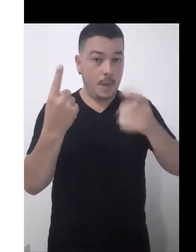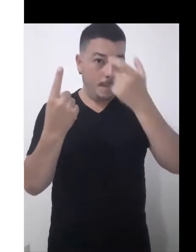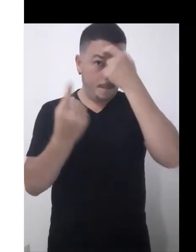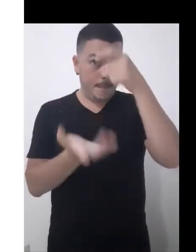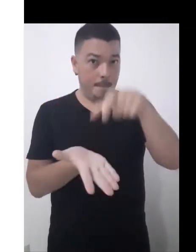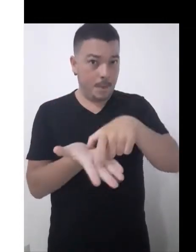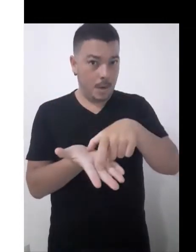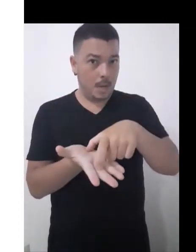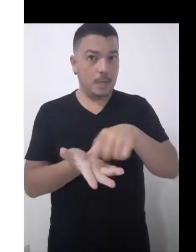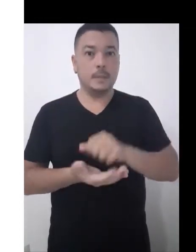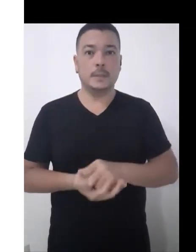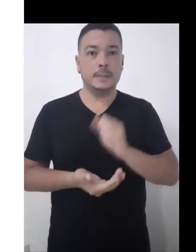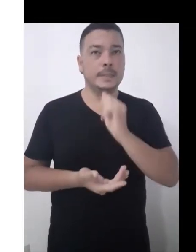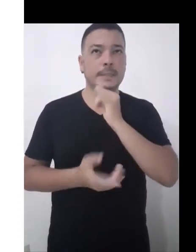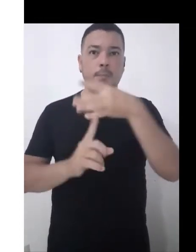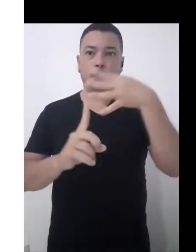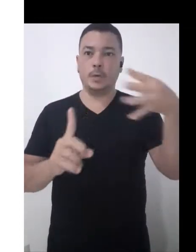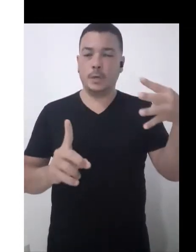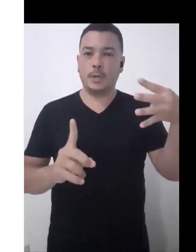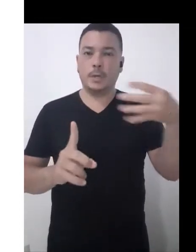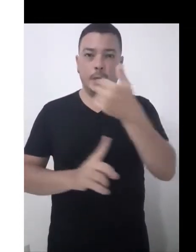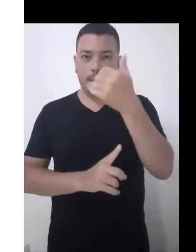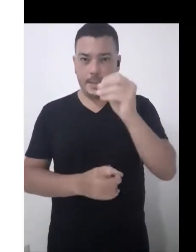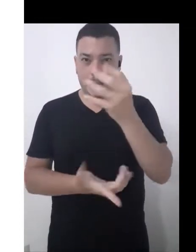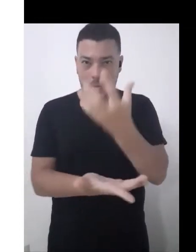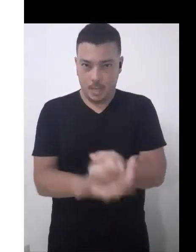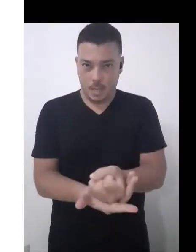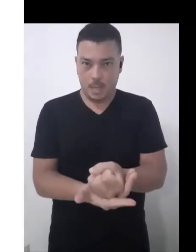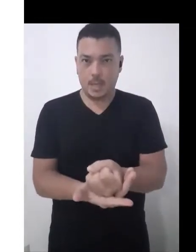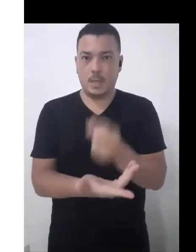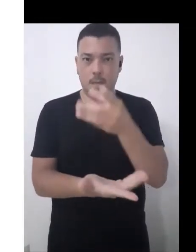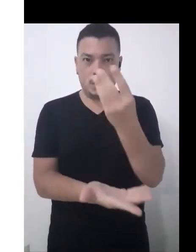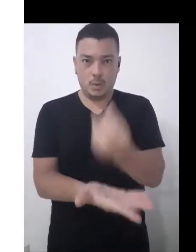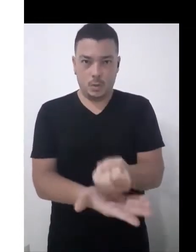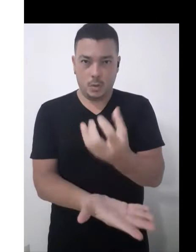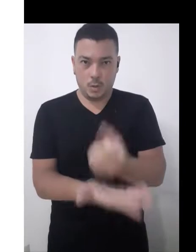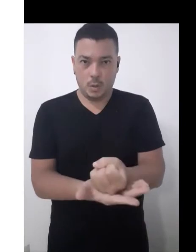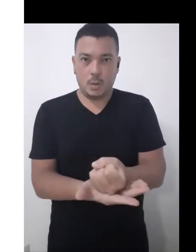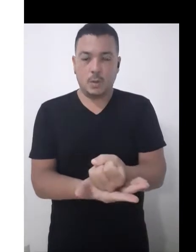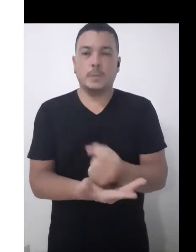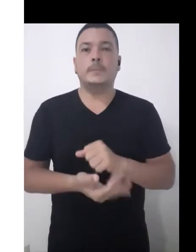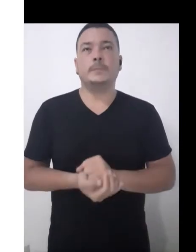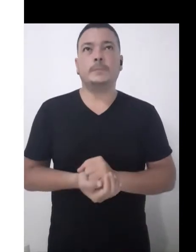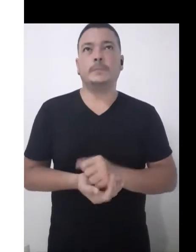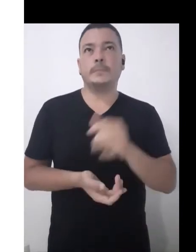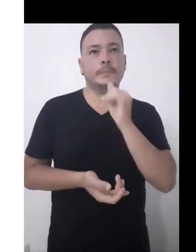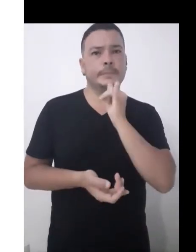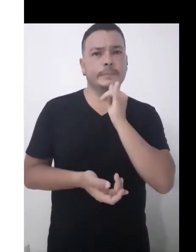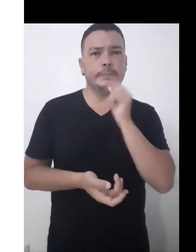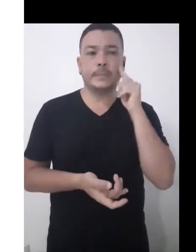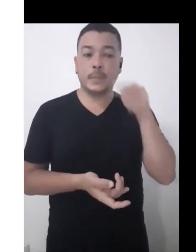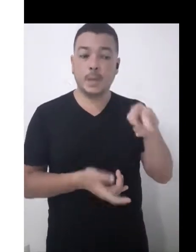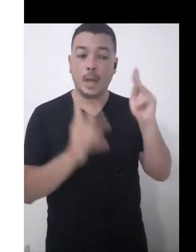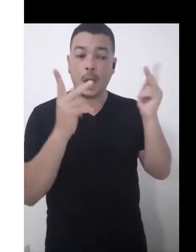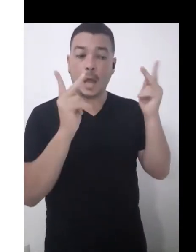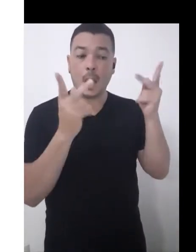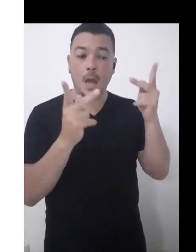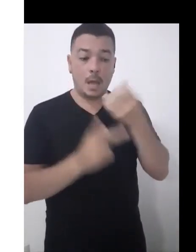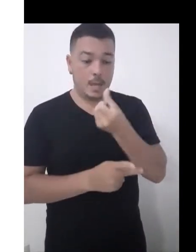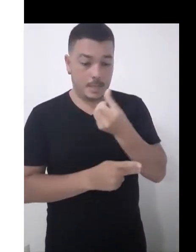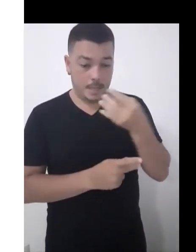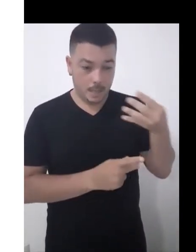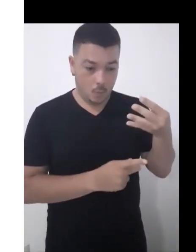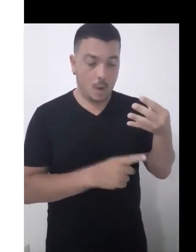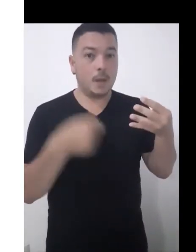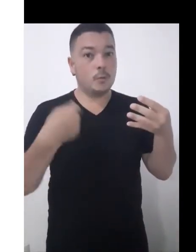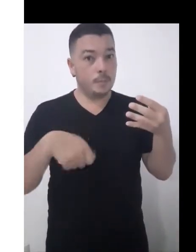você está instalando o Windows 10, perdão, é o Windows 10 que eu estou falando. Se você está instalando o Windows 10 num computador que tem um hardware de 64 bits, você